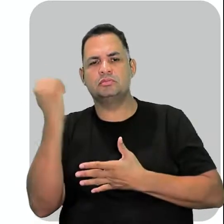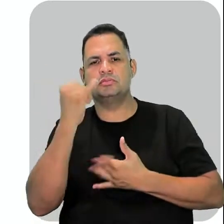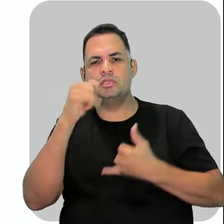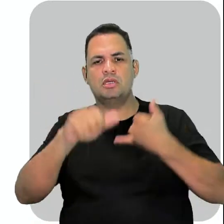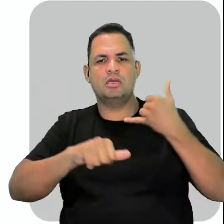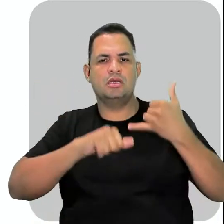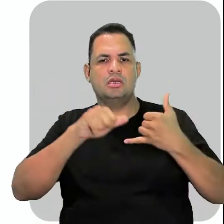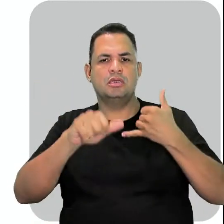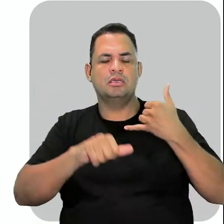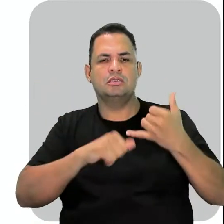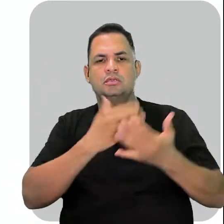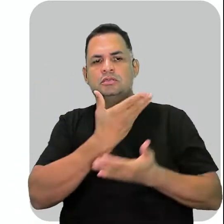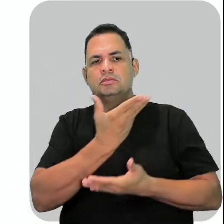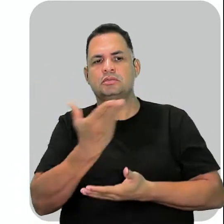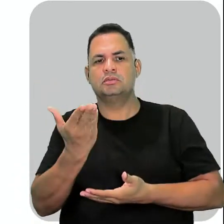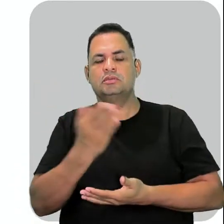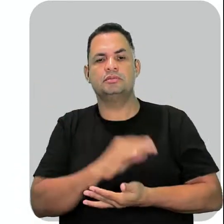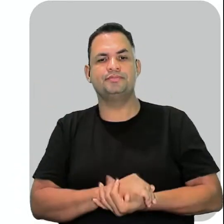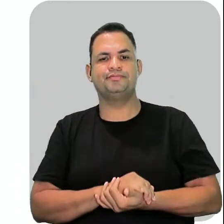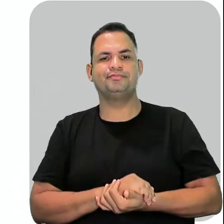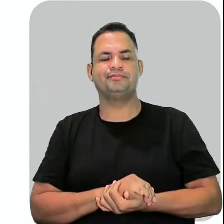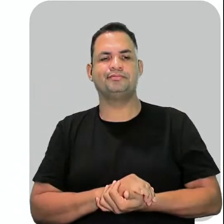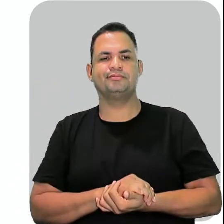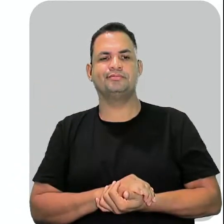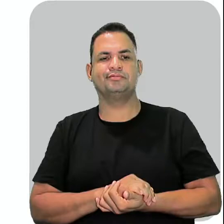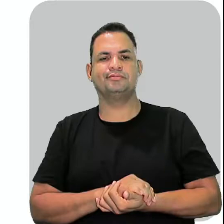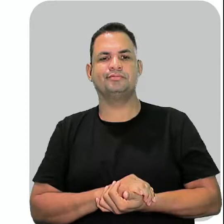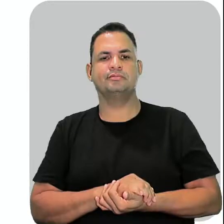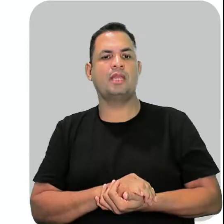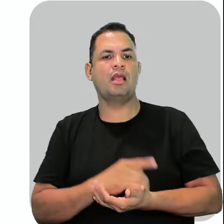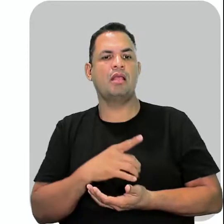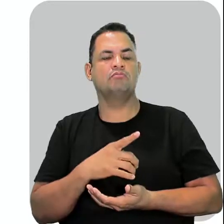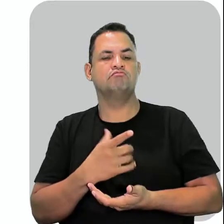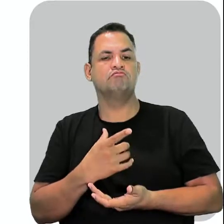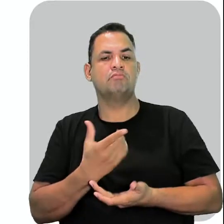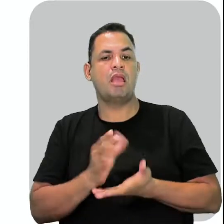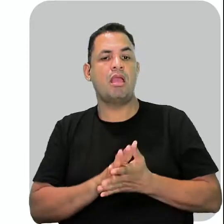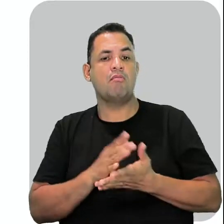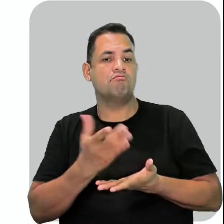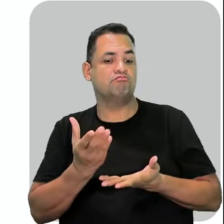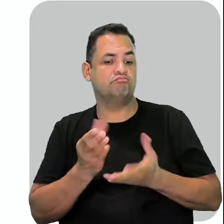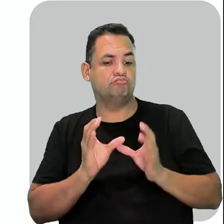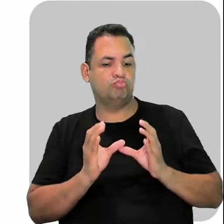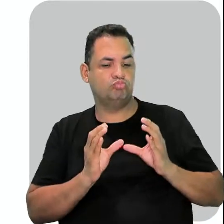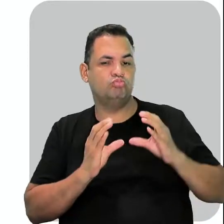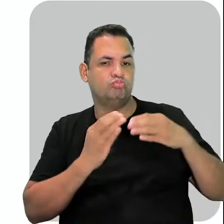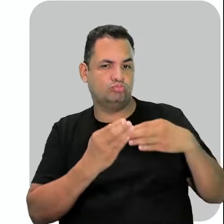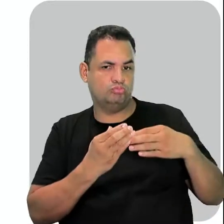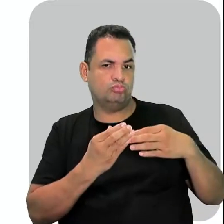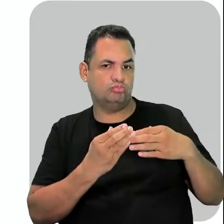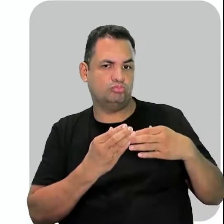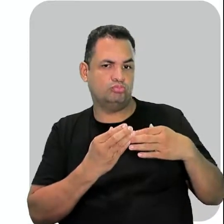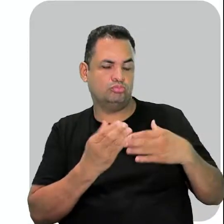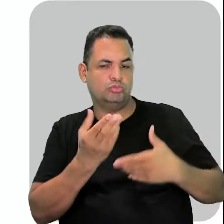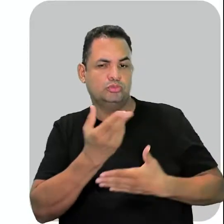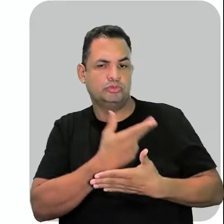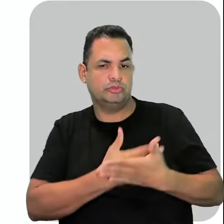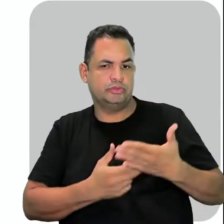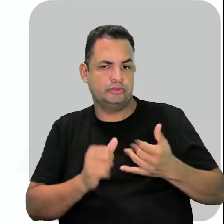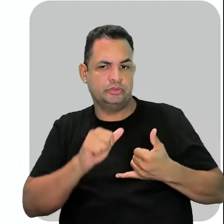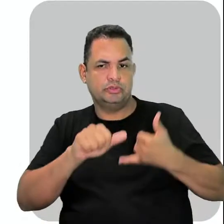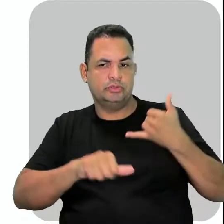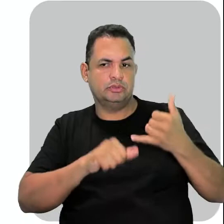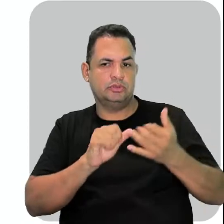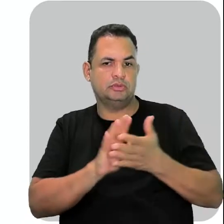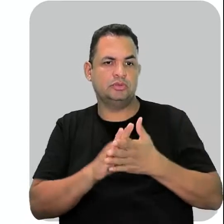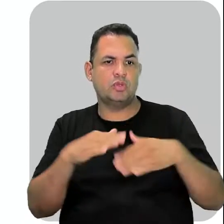reações de polimerização. Bom, ela consiste em um conjunto de reações através das